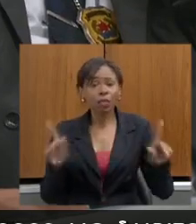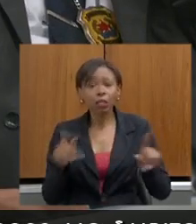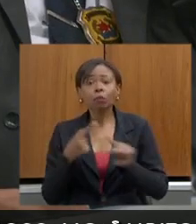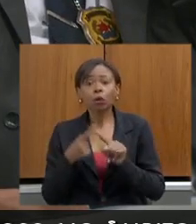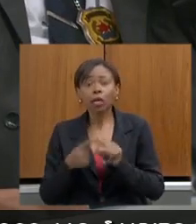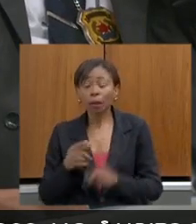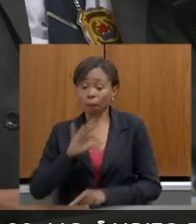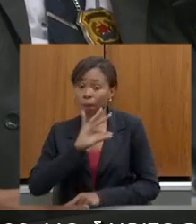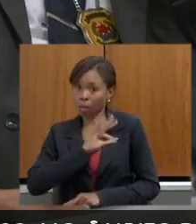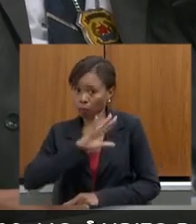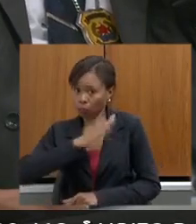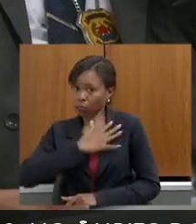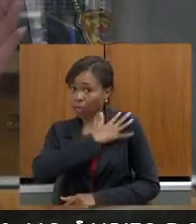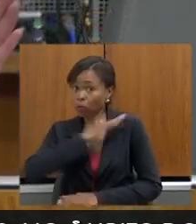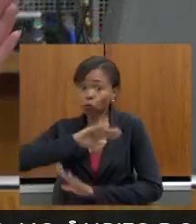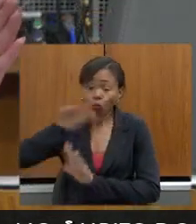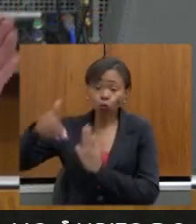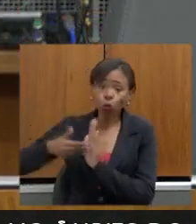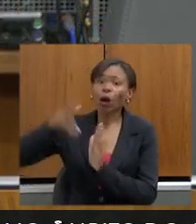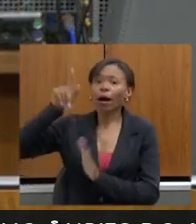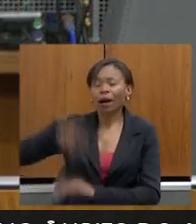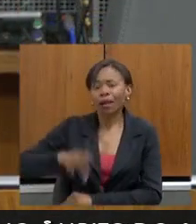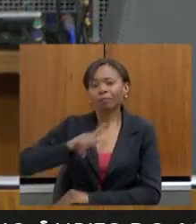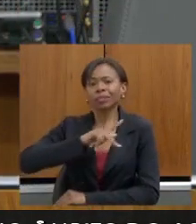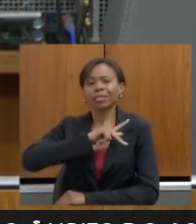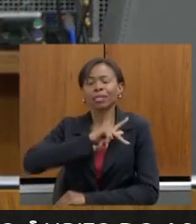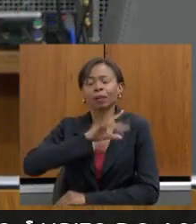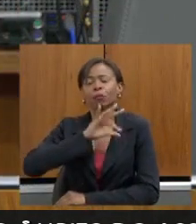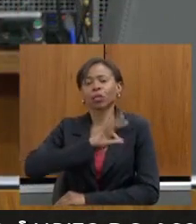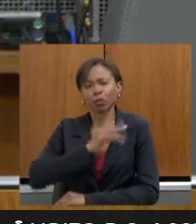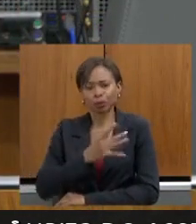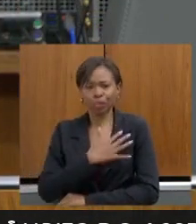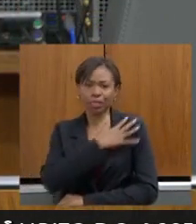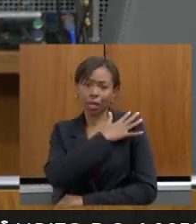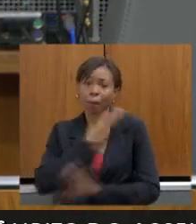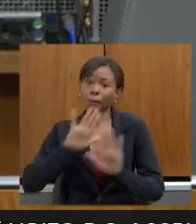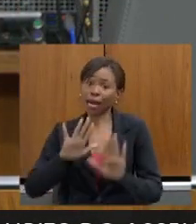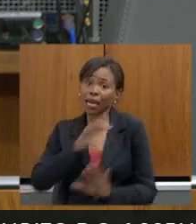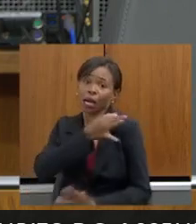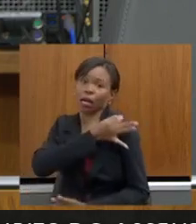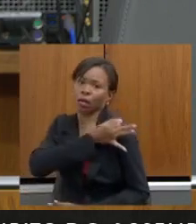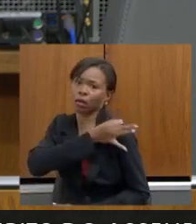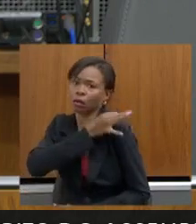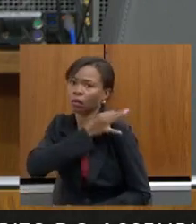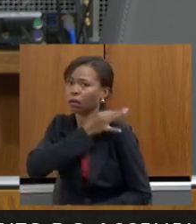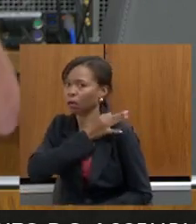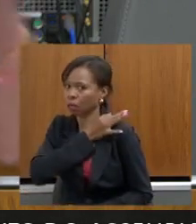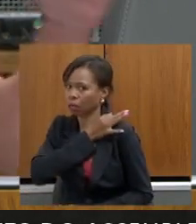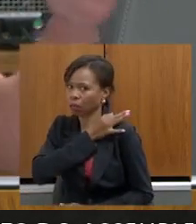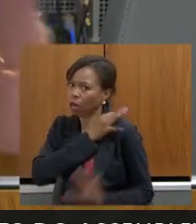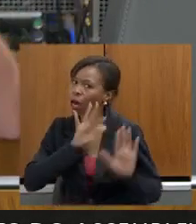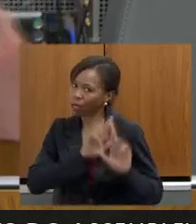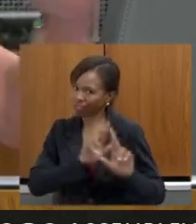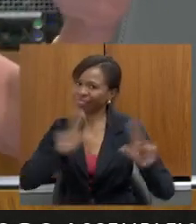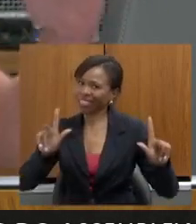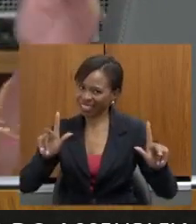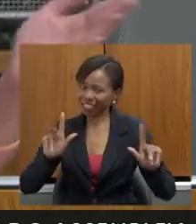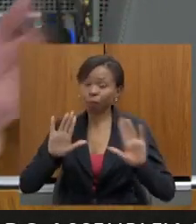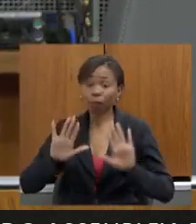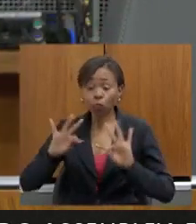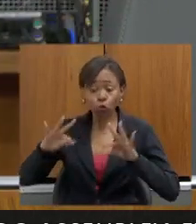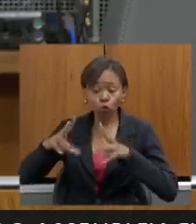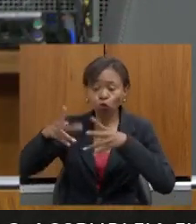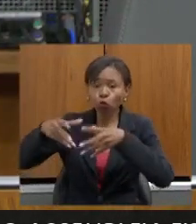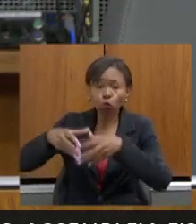são policiais militares o que diferencie né é a patente que é uma questão de hierarquia mas todos né